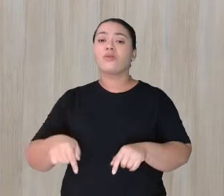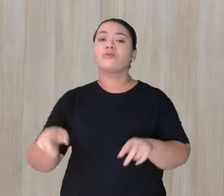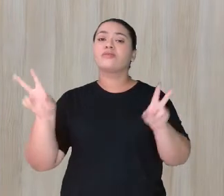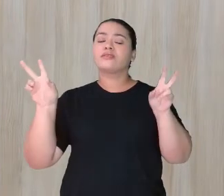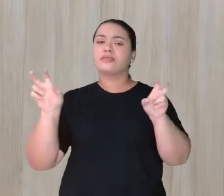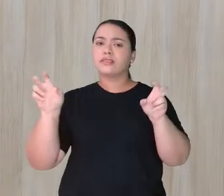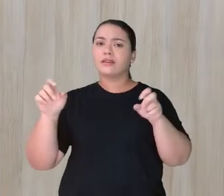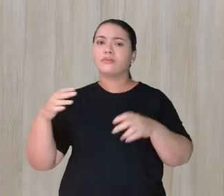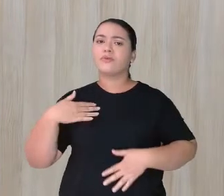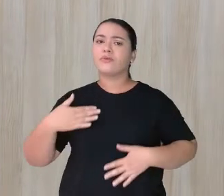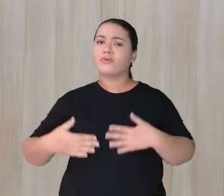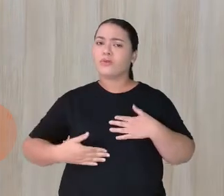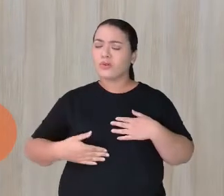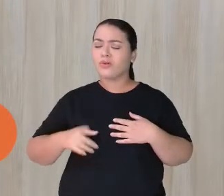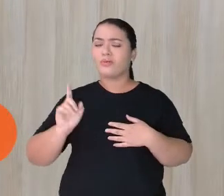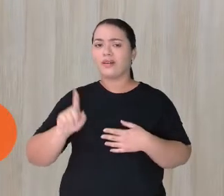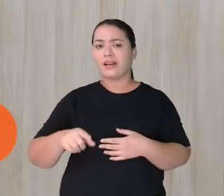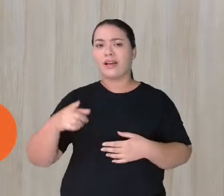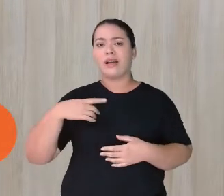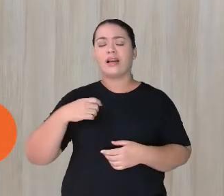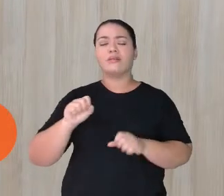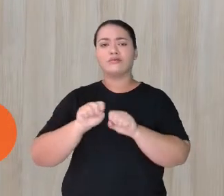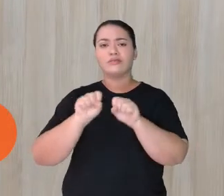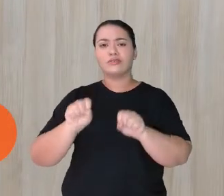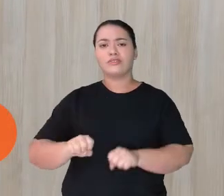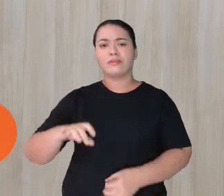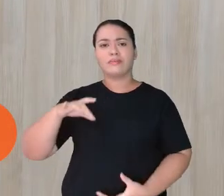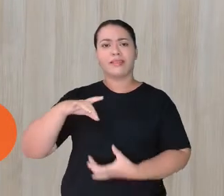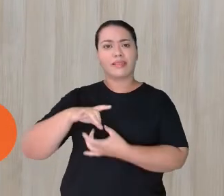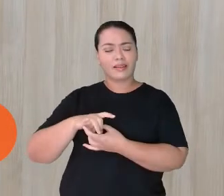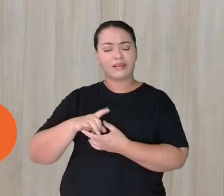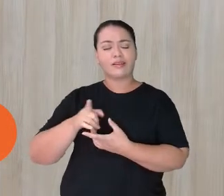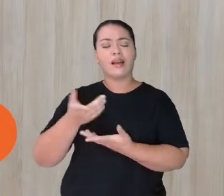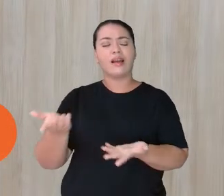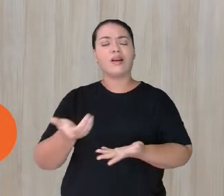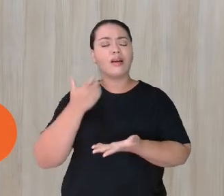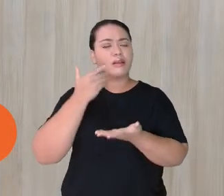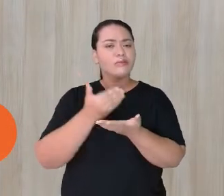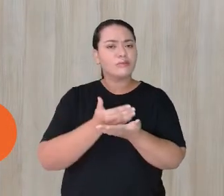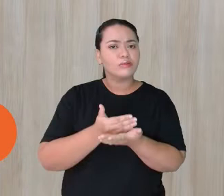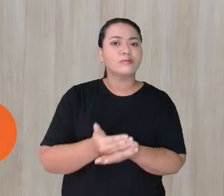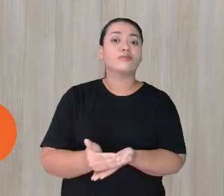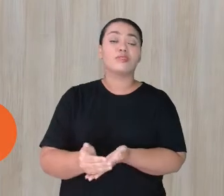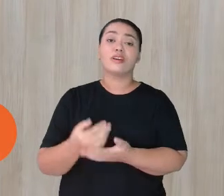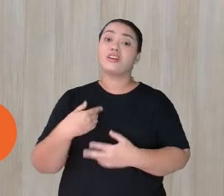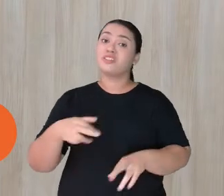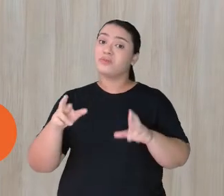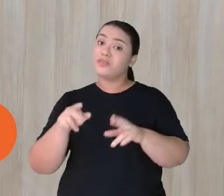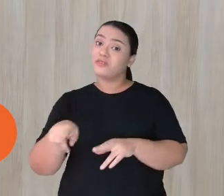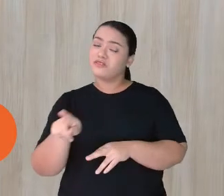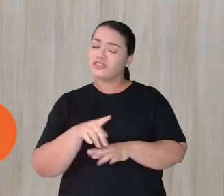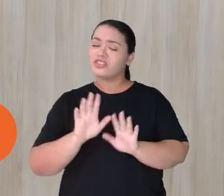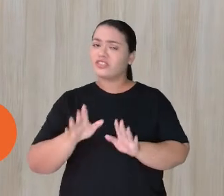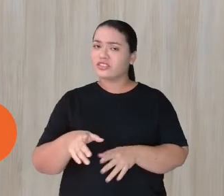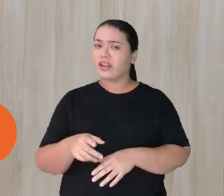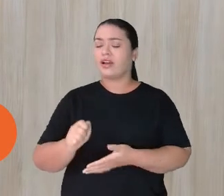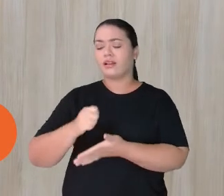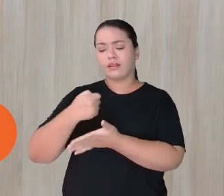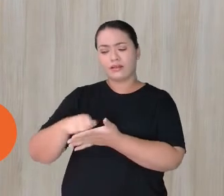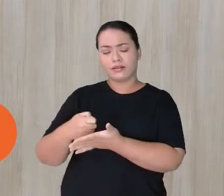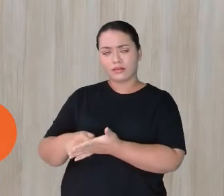nossa aula, o corpo humano como um sistema integrado. Vamos dar uma introdução, tá certo? Espero que vocês já estejam com lápis,